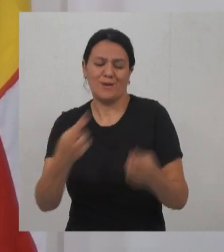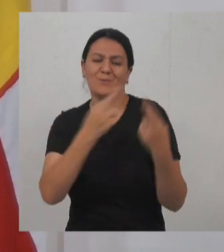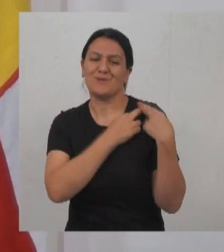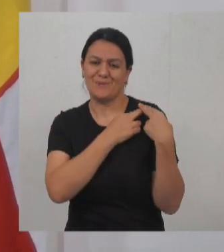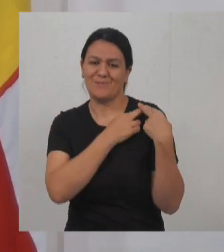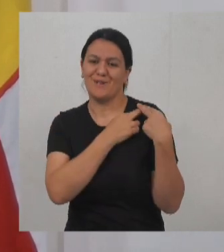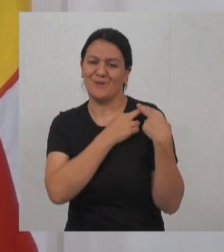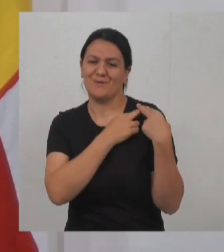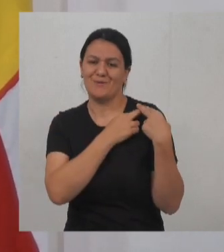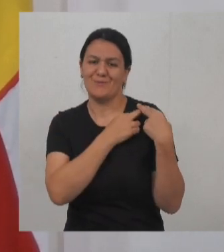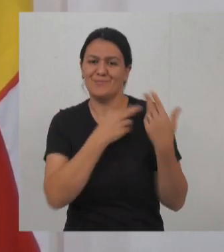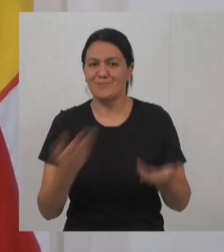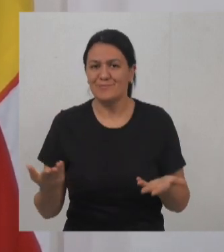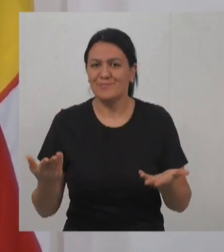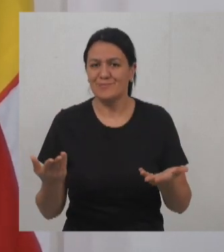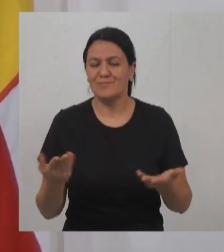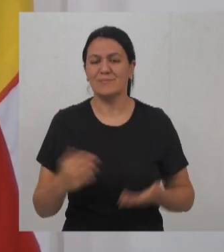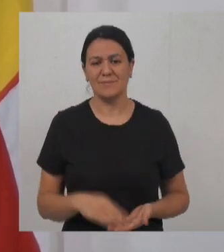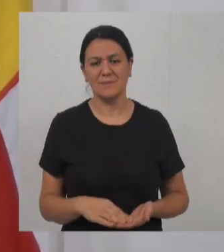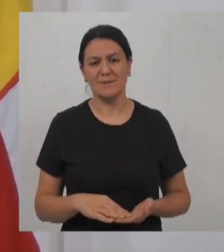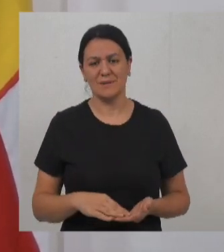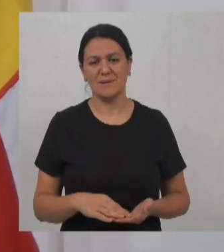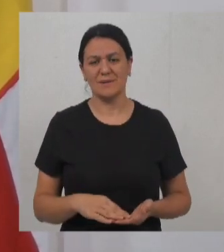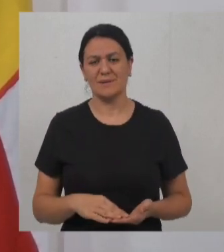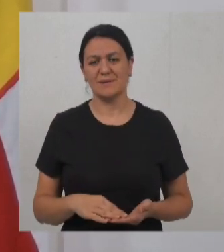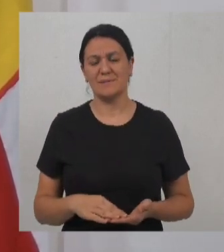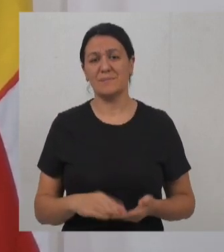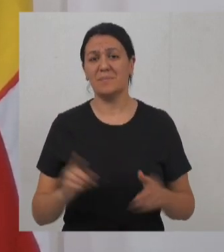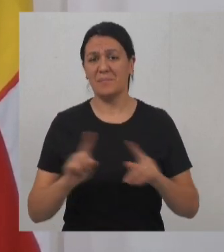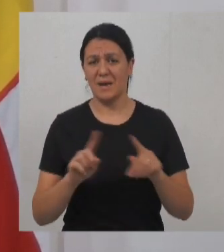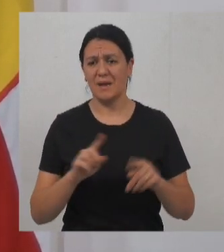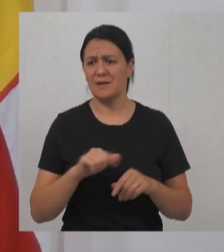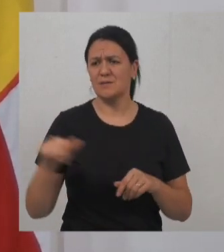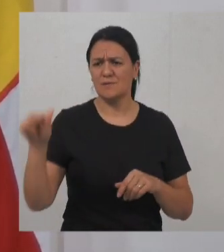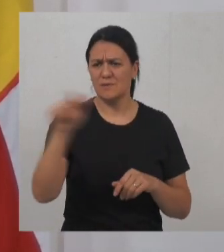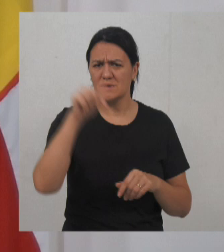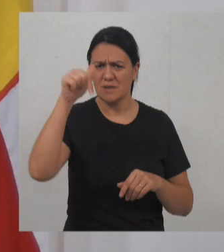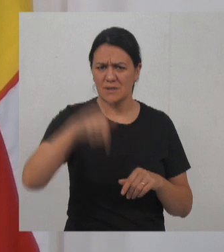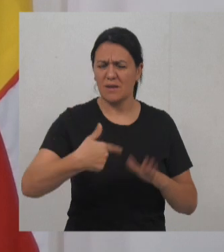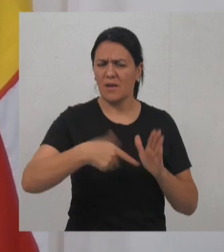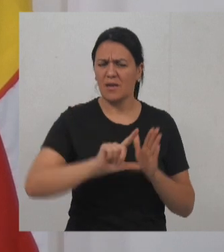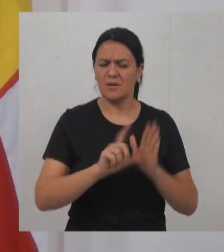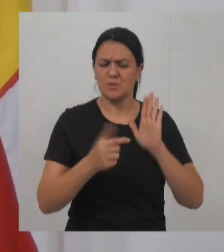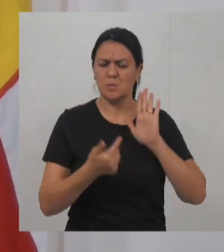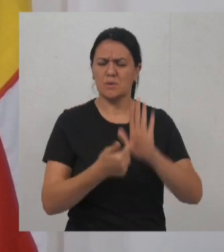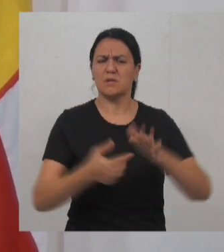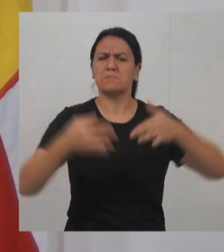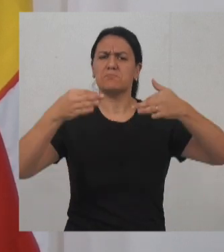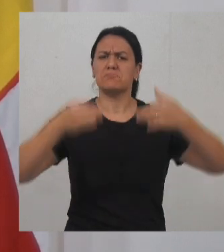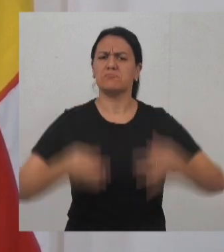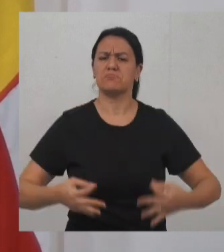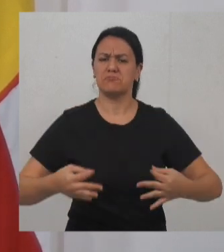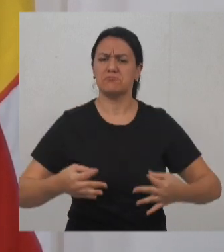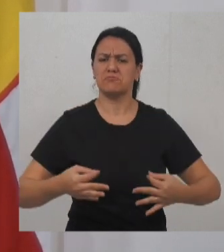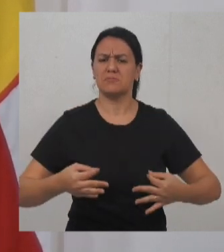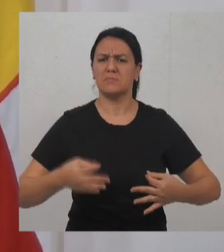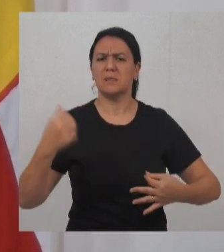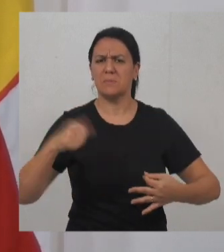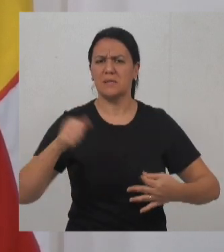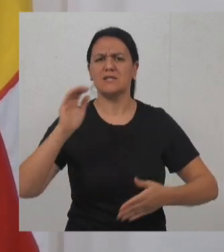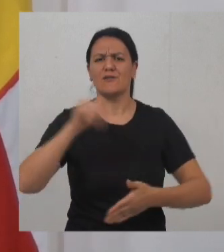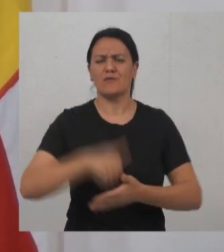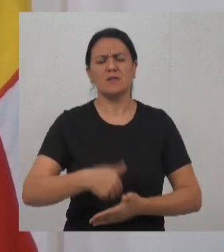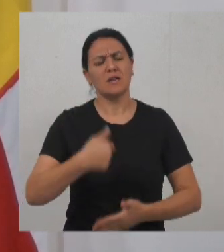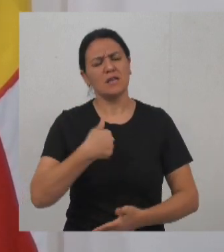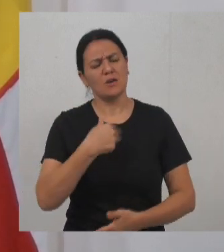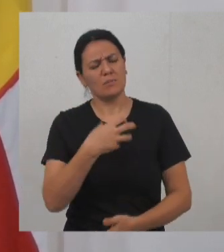representantes, de modo que os senhores nos deram um exemplo aqui, e que o exemplo dos senhores me emocionou